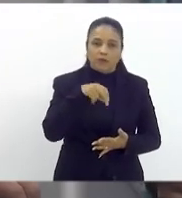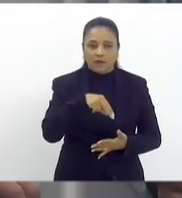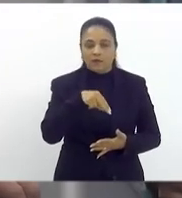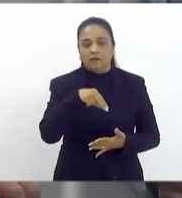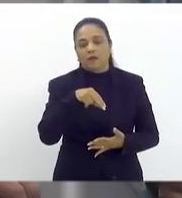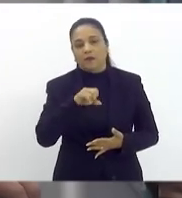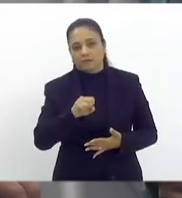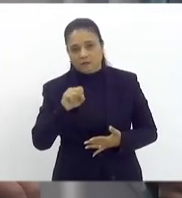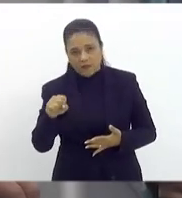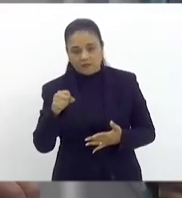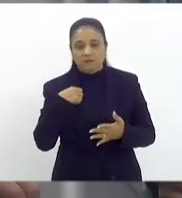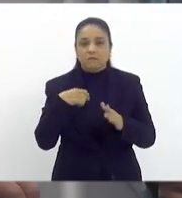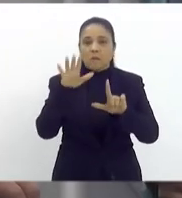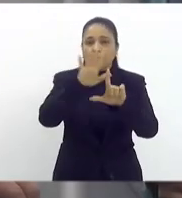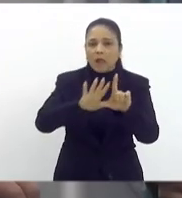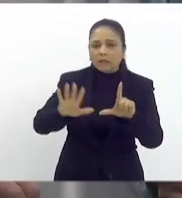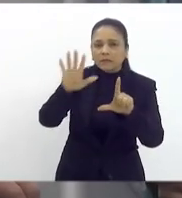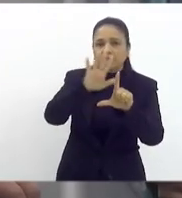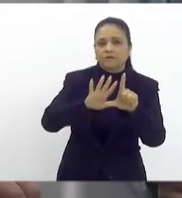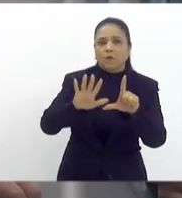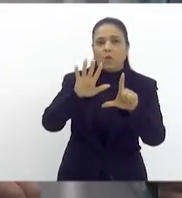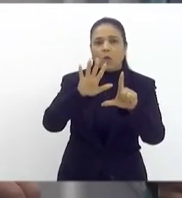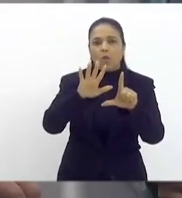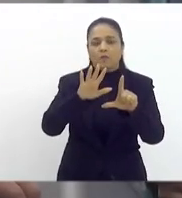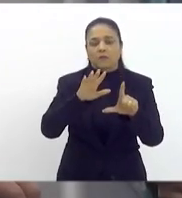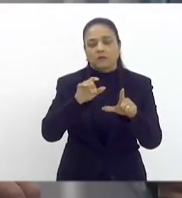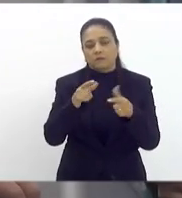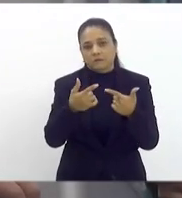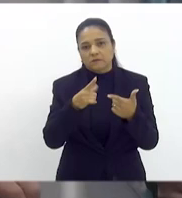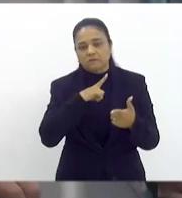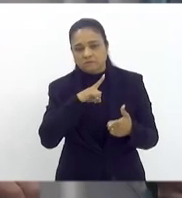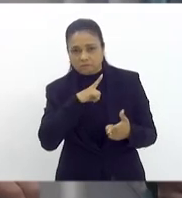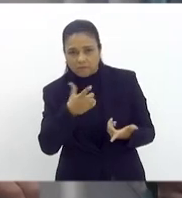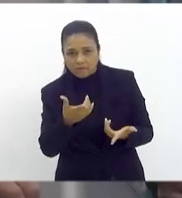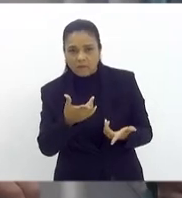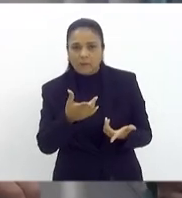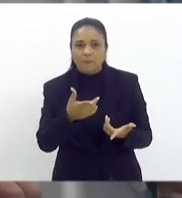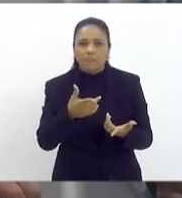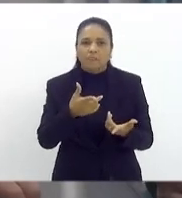exemplo, as plataformas de streaming ou, enfim,